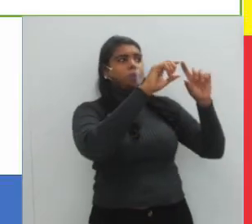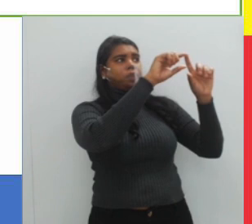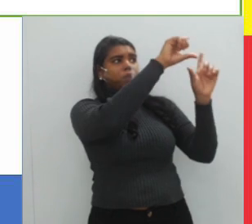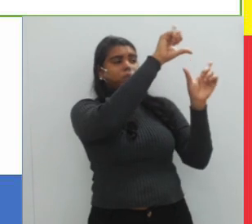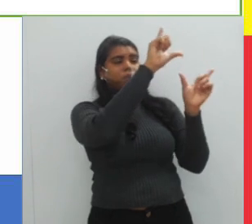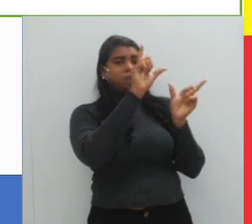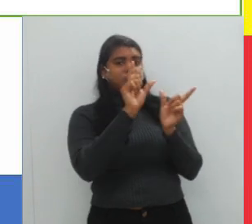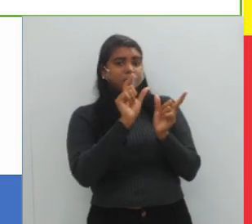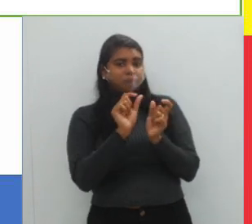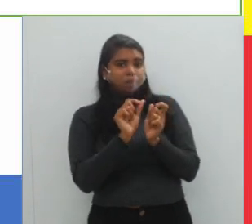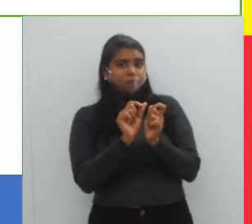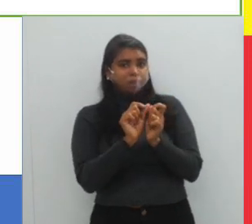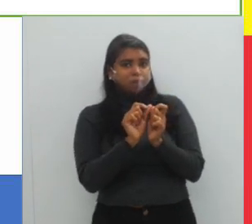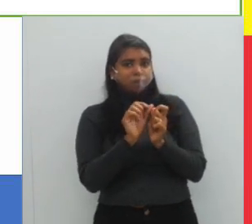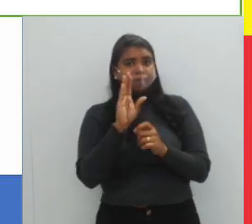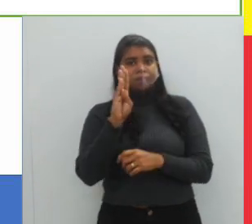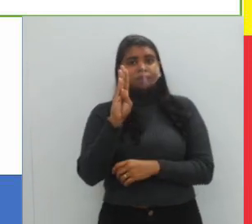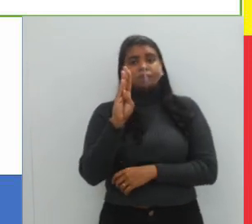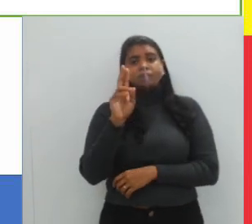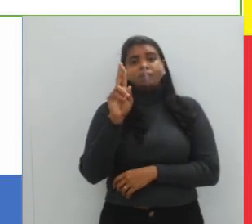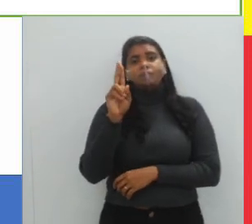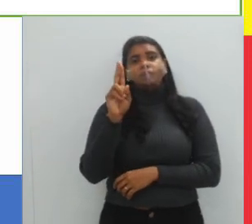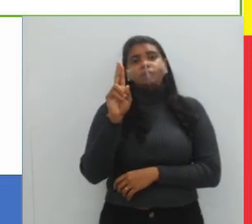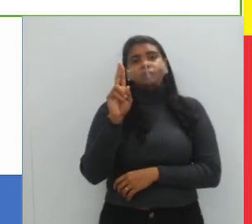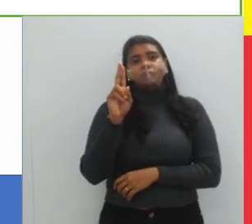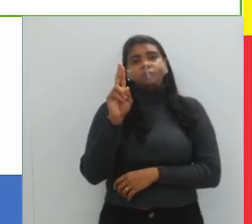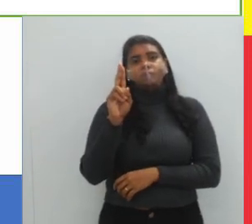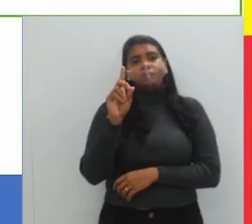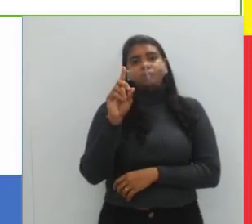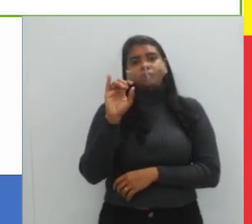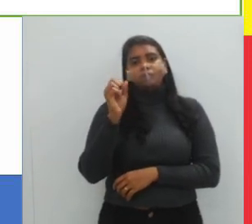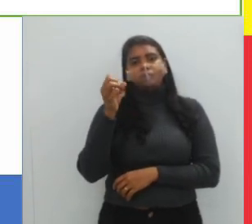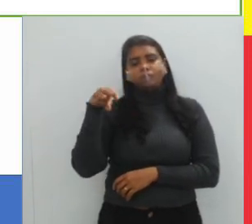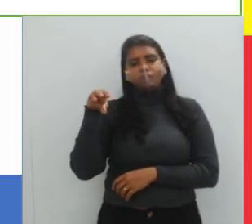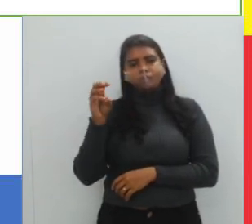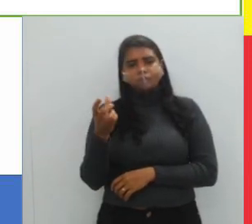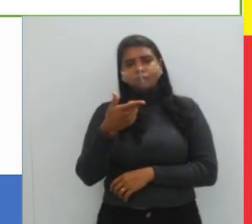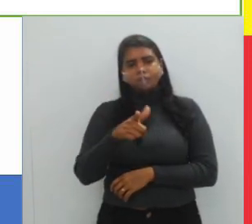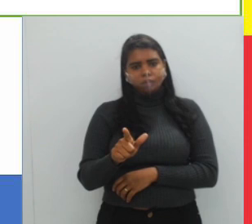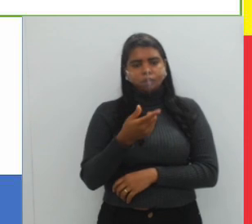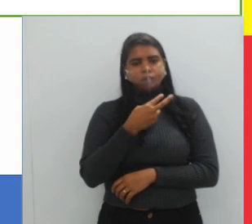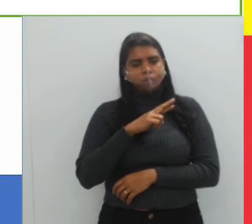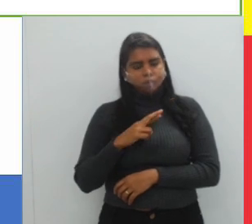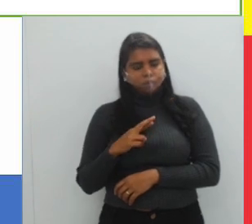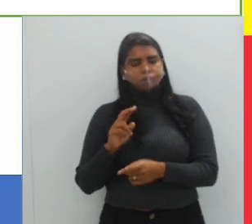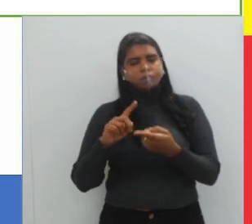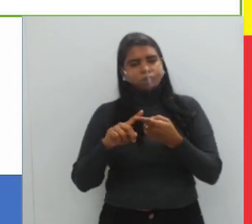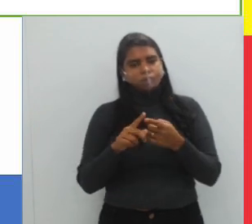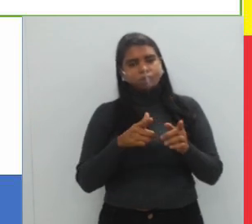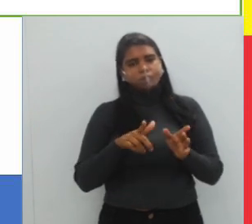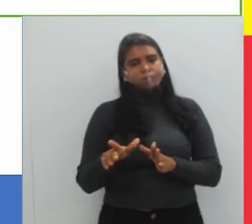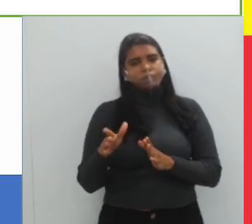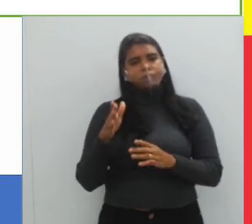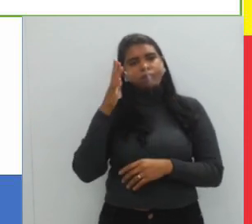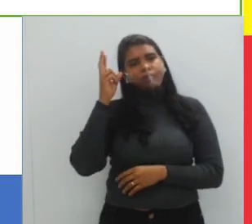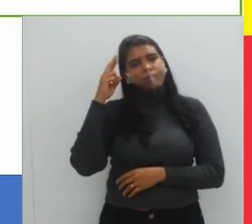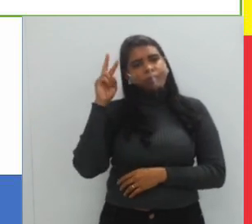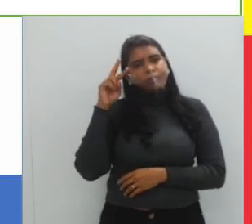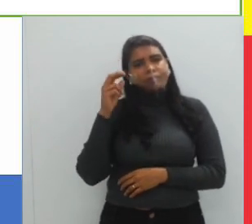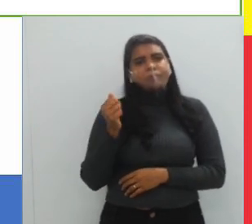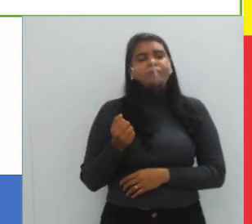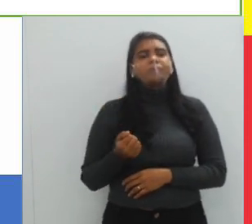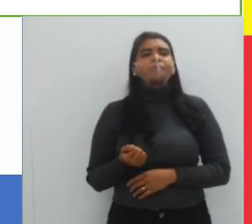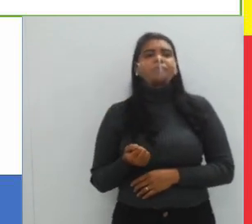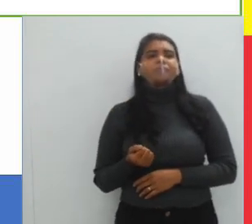do Dharma, do budismo, outro elemento, outro símbolo religioso, certo? E lembrar que,